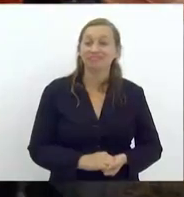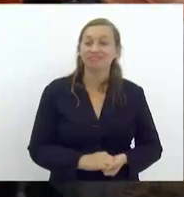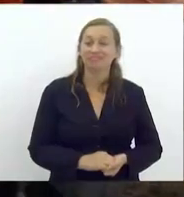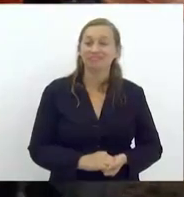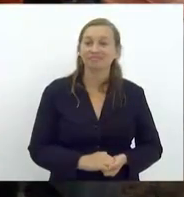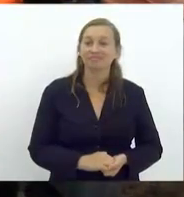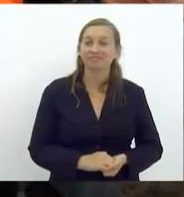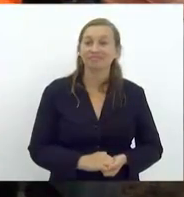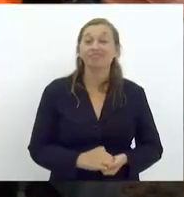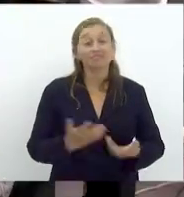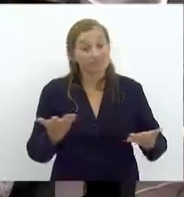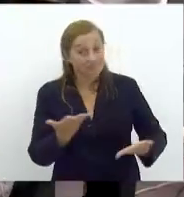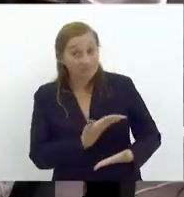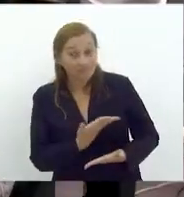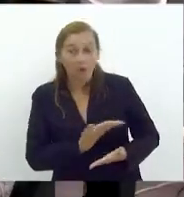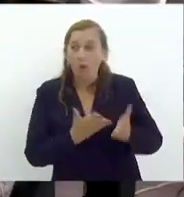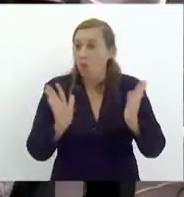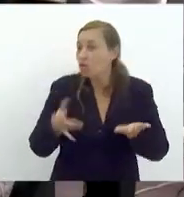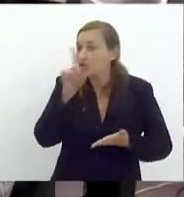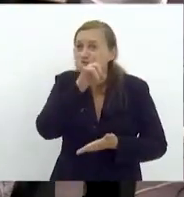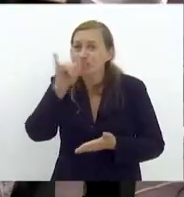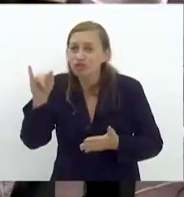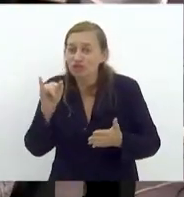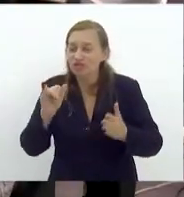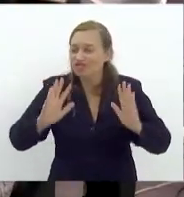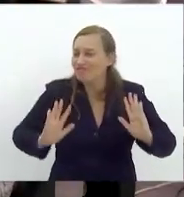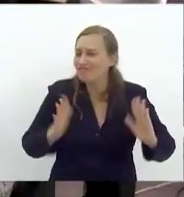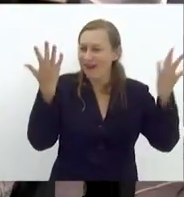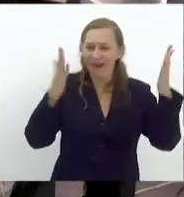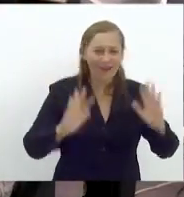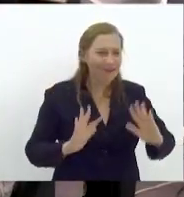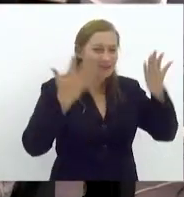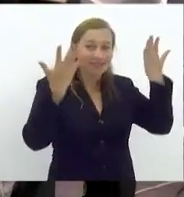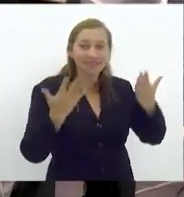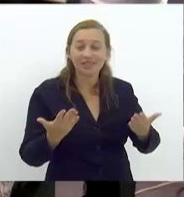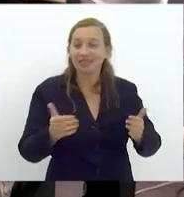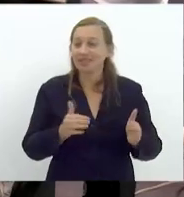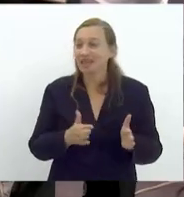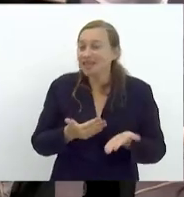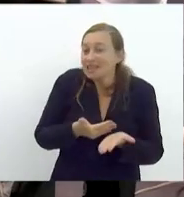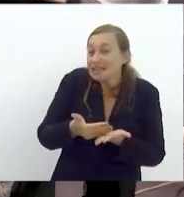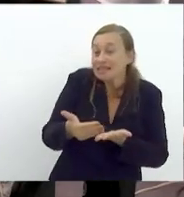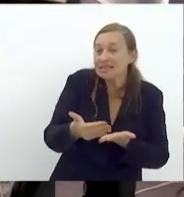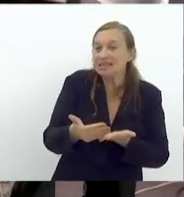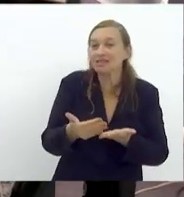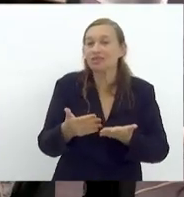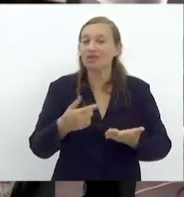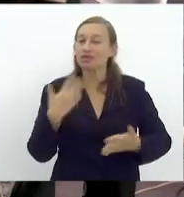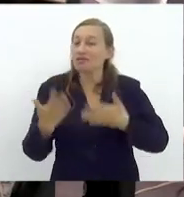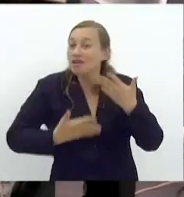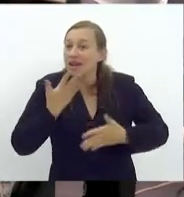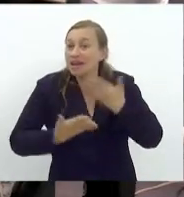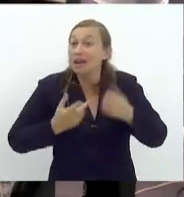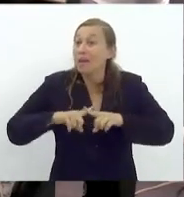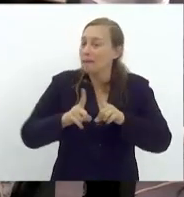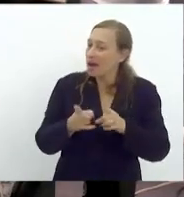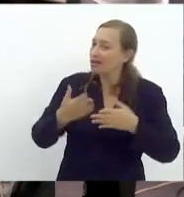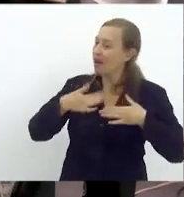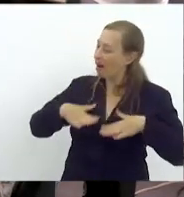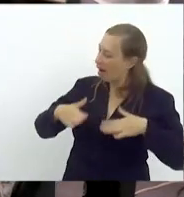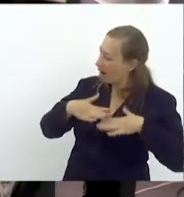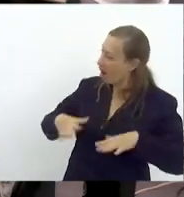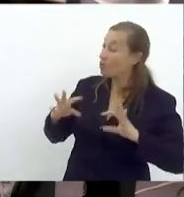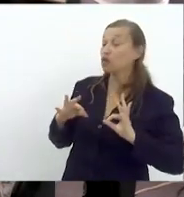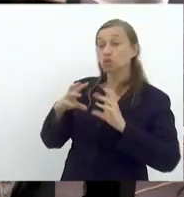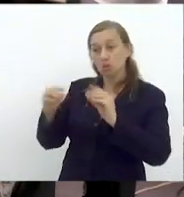galera hoje é um dia assim mais festivo a gente tá lançando a frente então estamos muito animado mas fiquem tranquilo